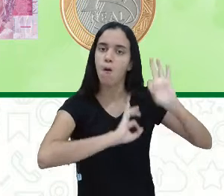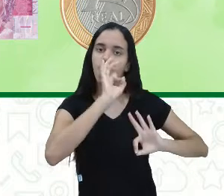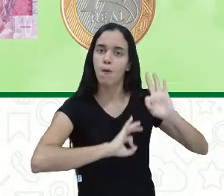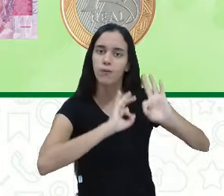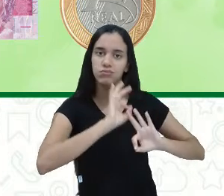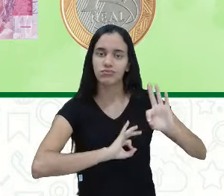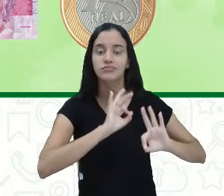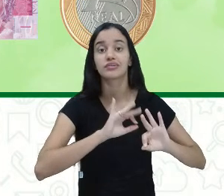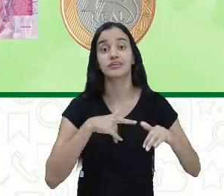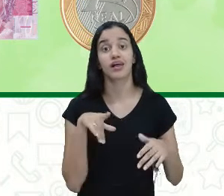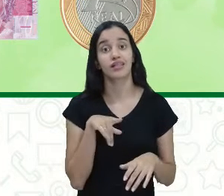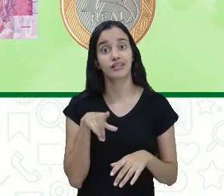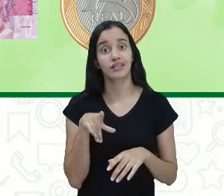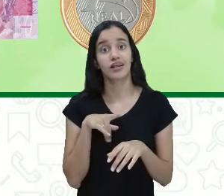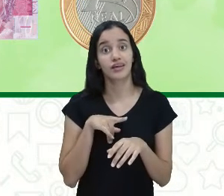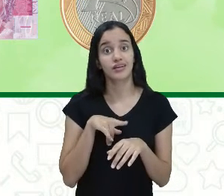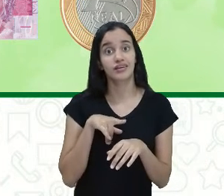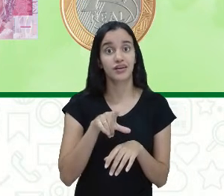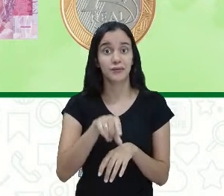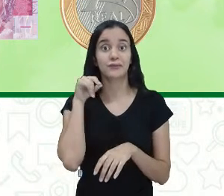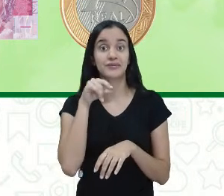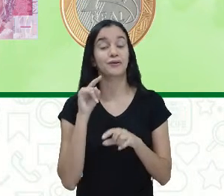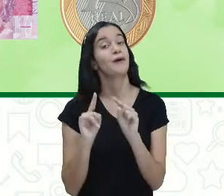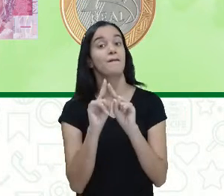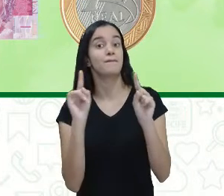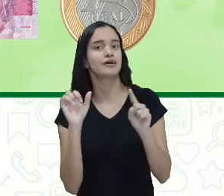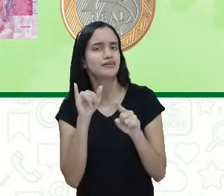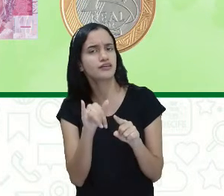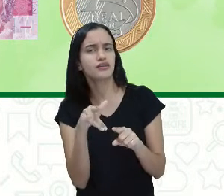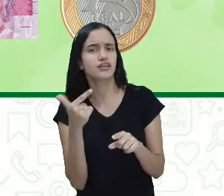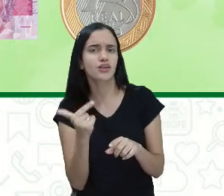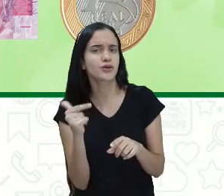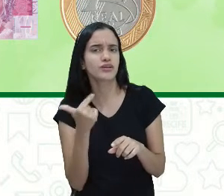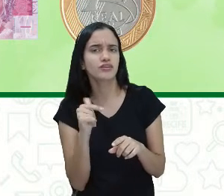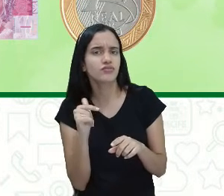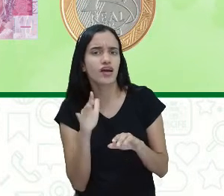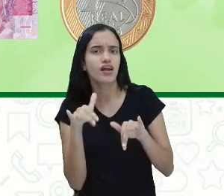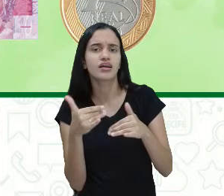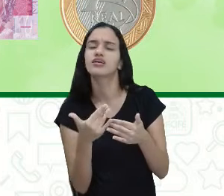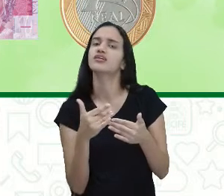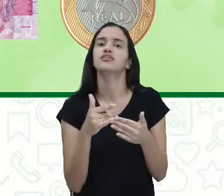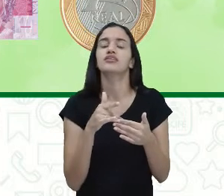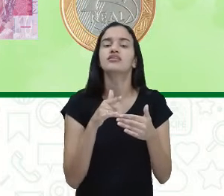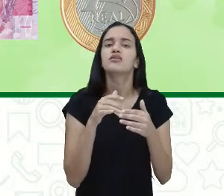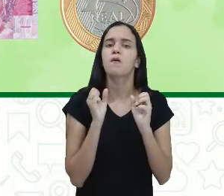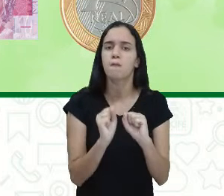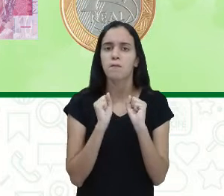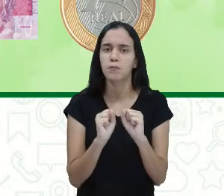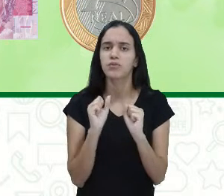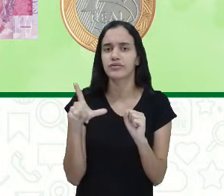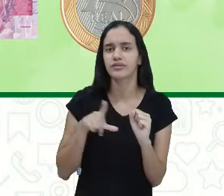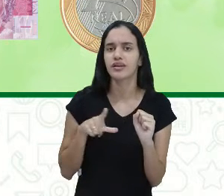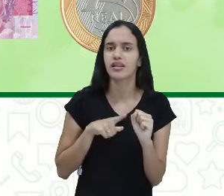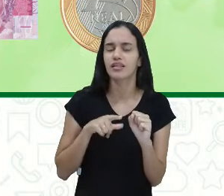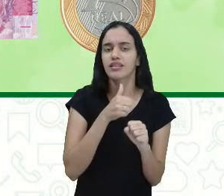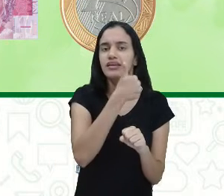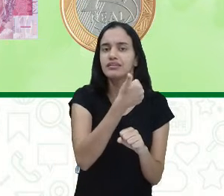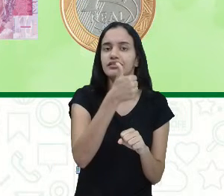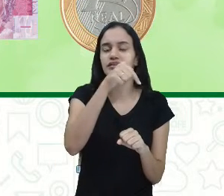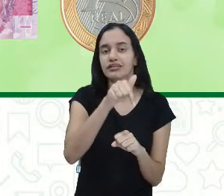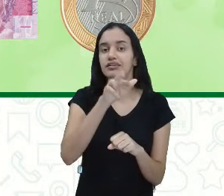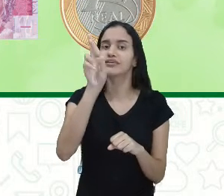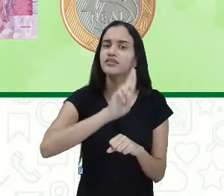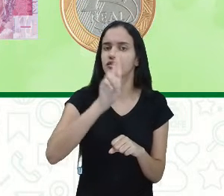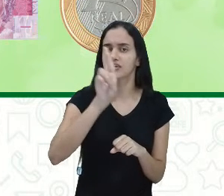você só tem essa opção. Mas, se não houvesse essa definição, você poderia ter 17